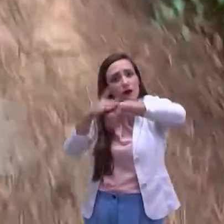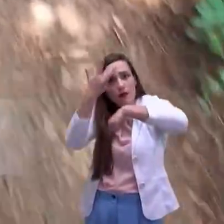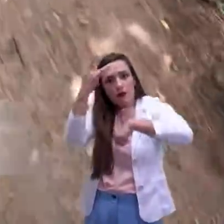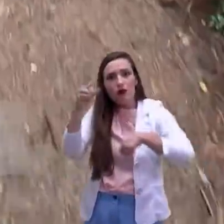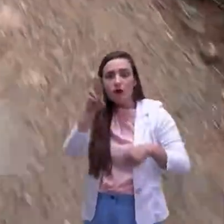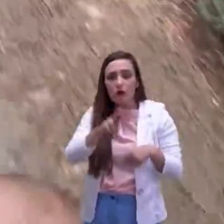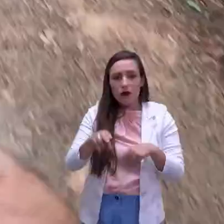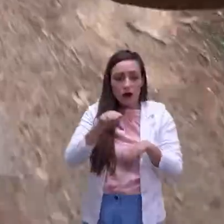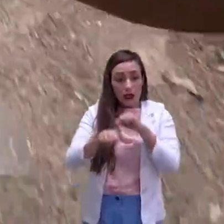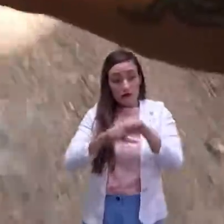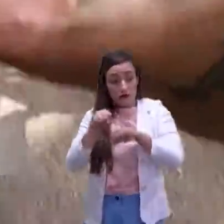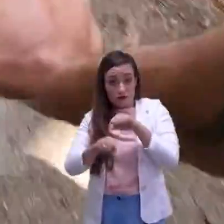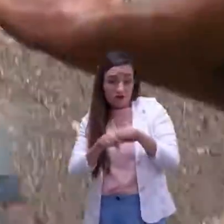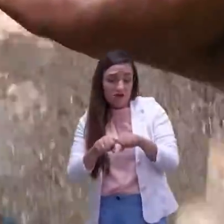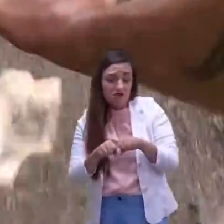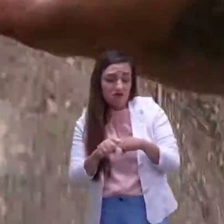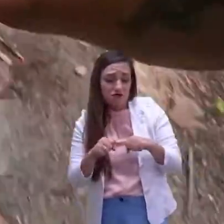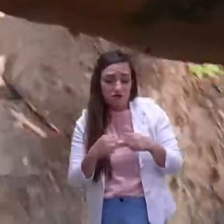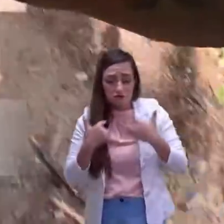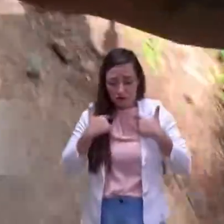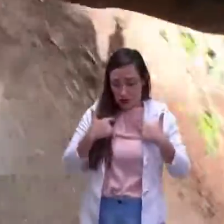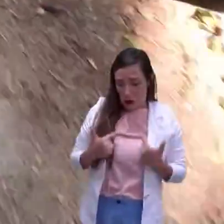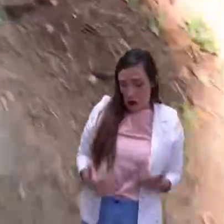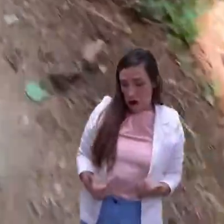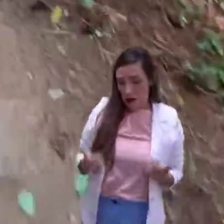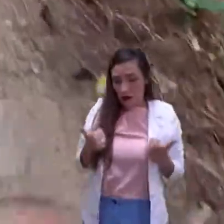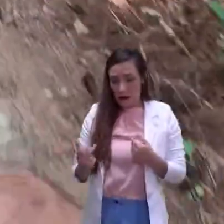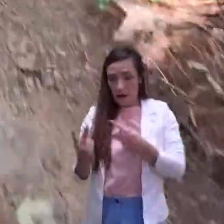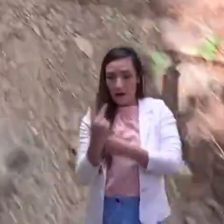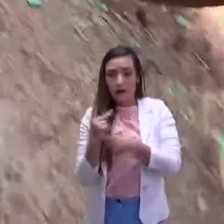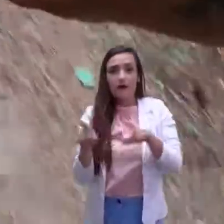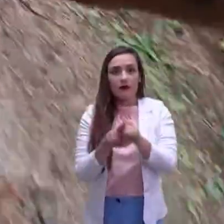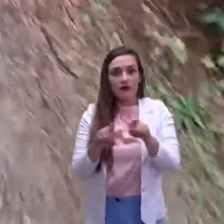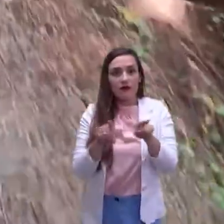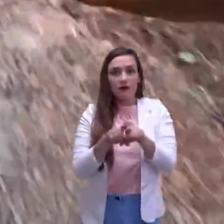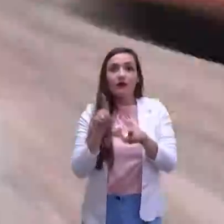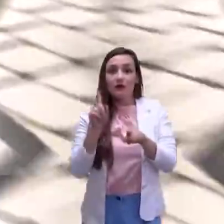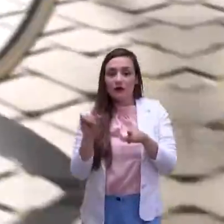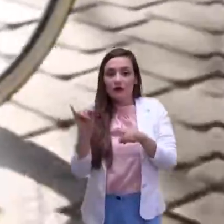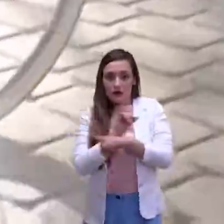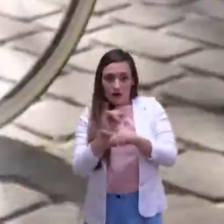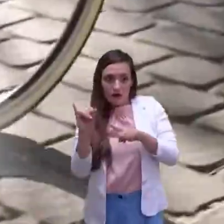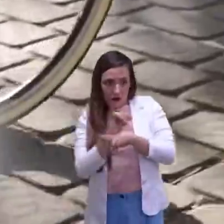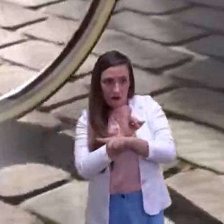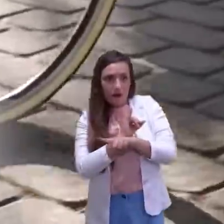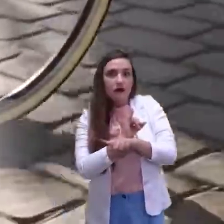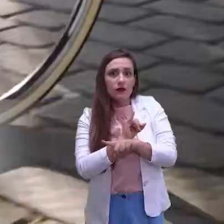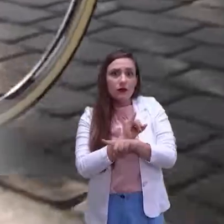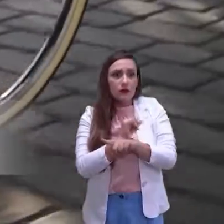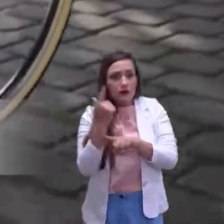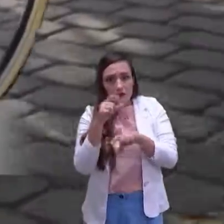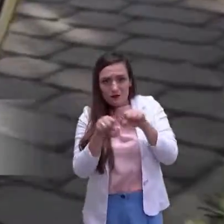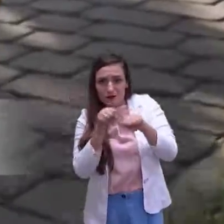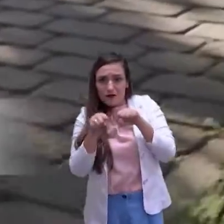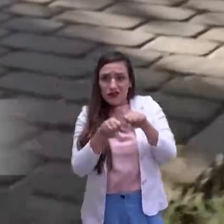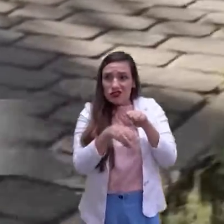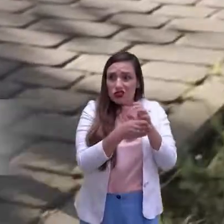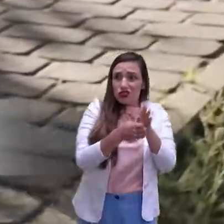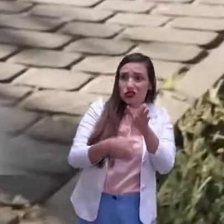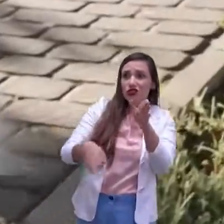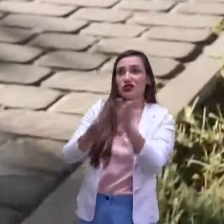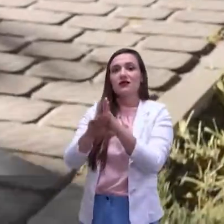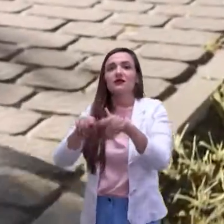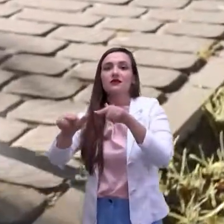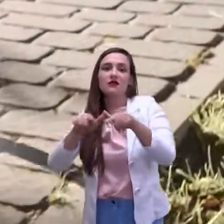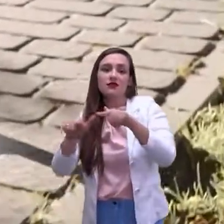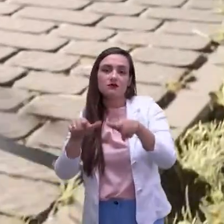da bicicleta, tanto para exercícios físicos como também como meio de locomoção limpa